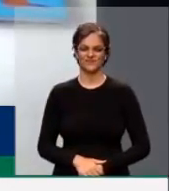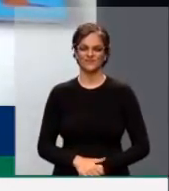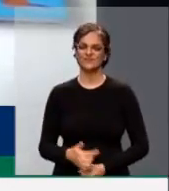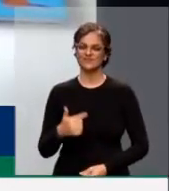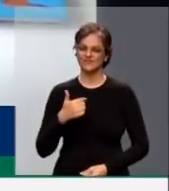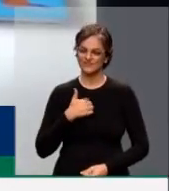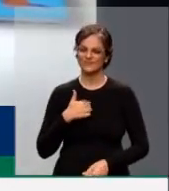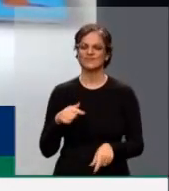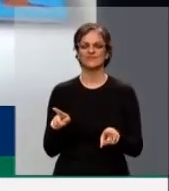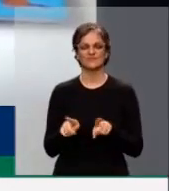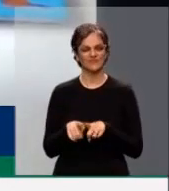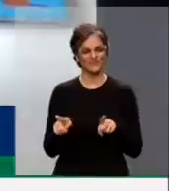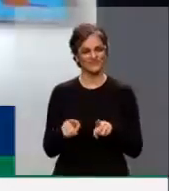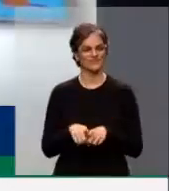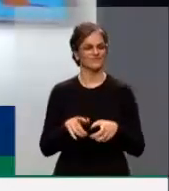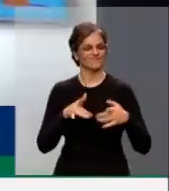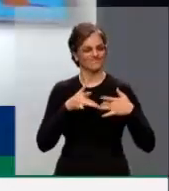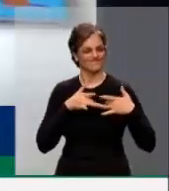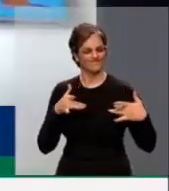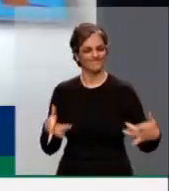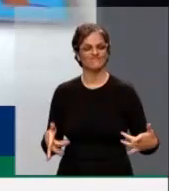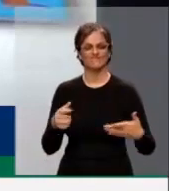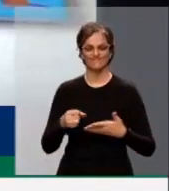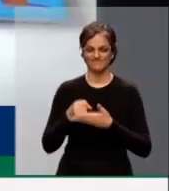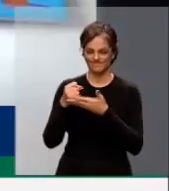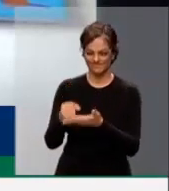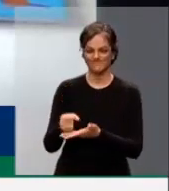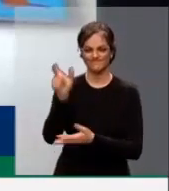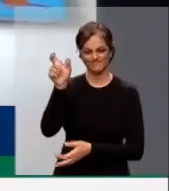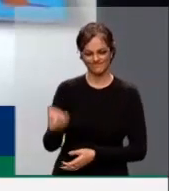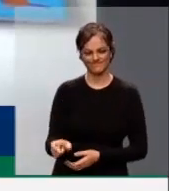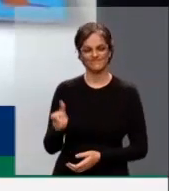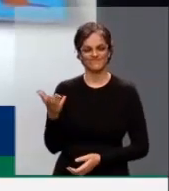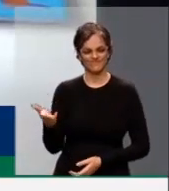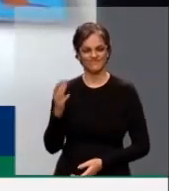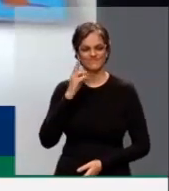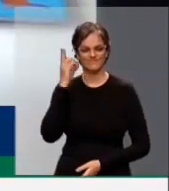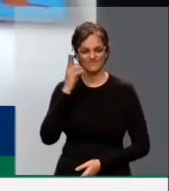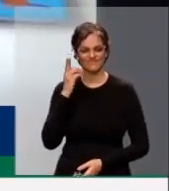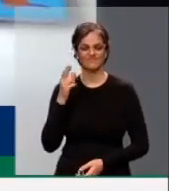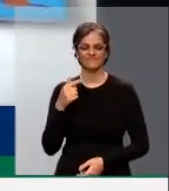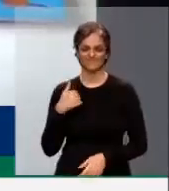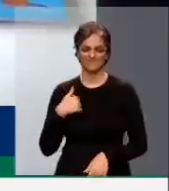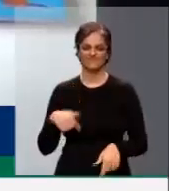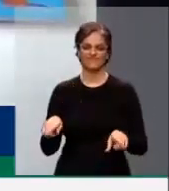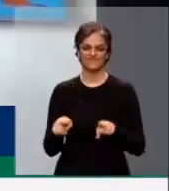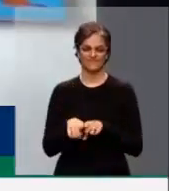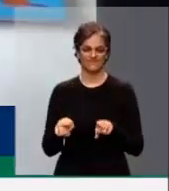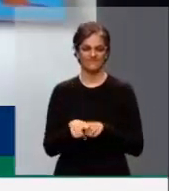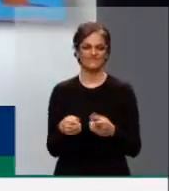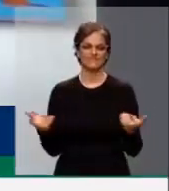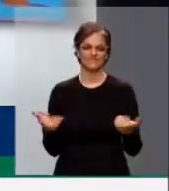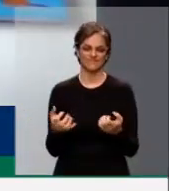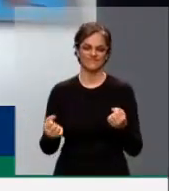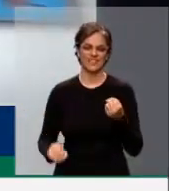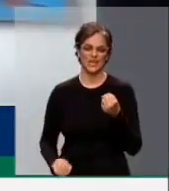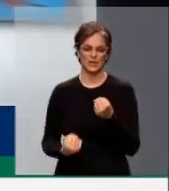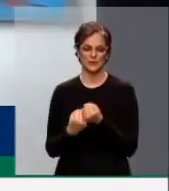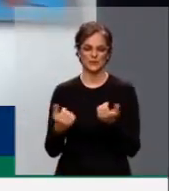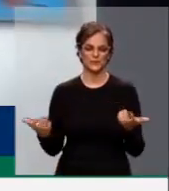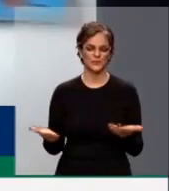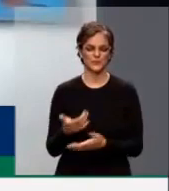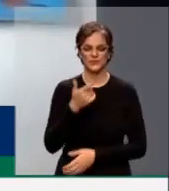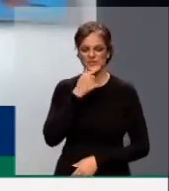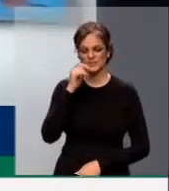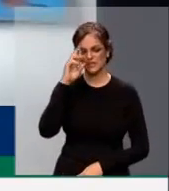bastante solidária, com a sua pessoa, e também me solidarizar com a família do